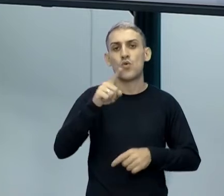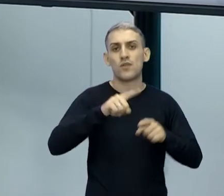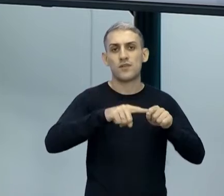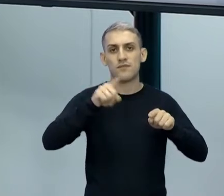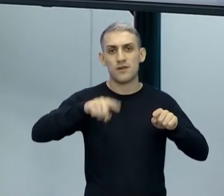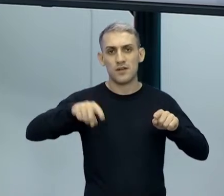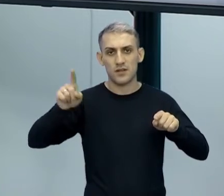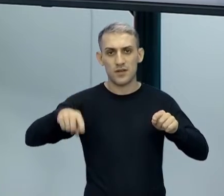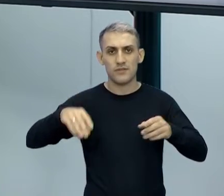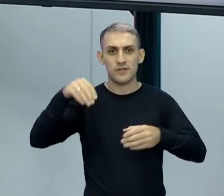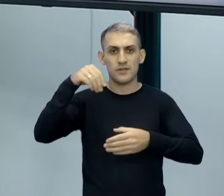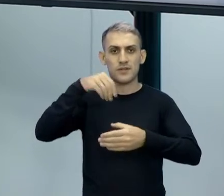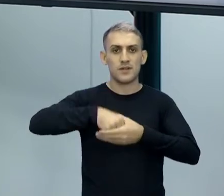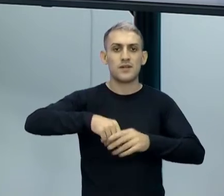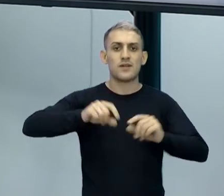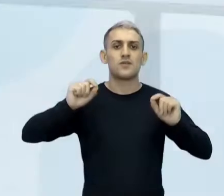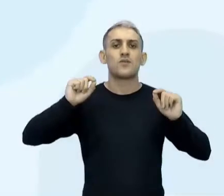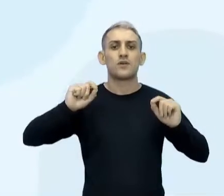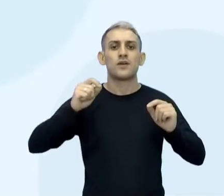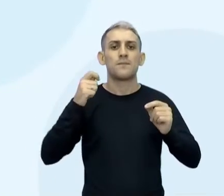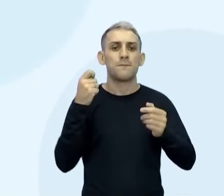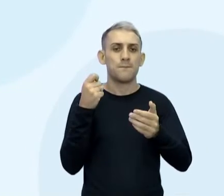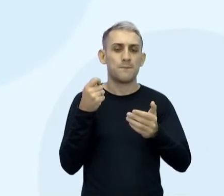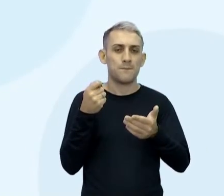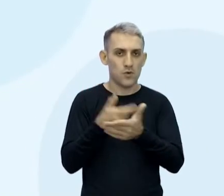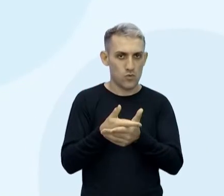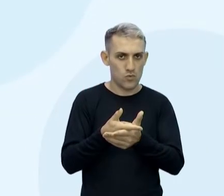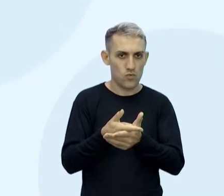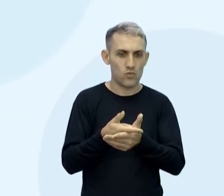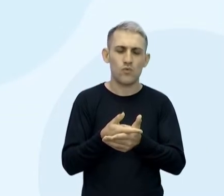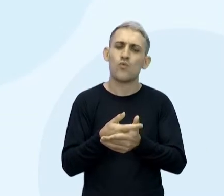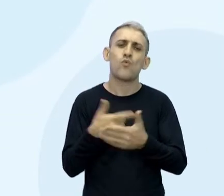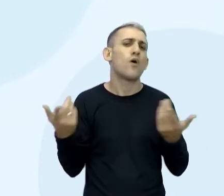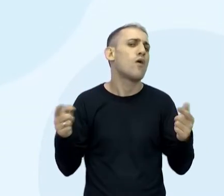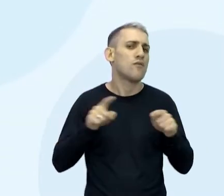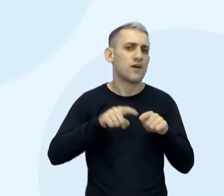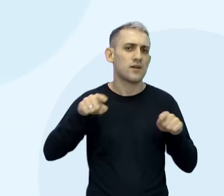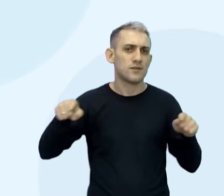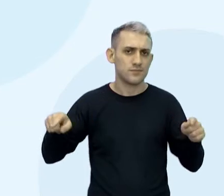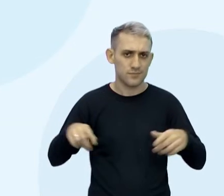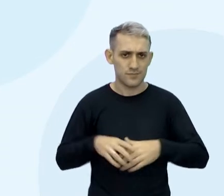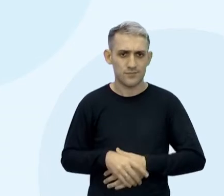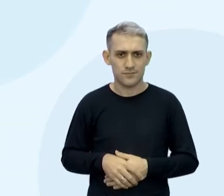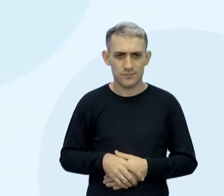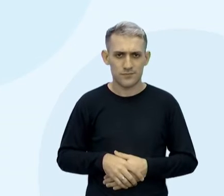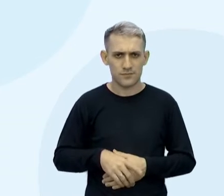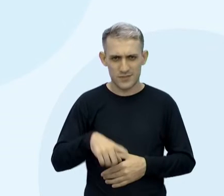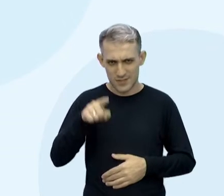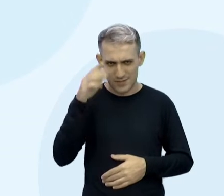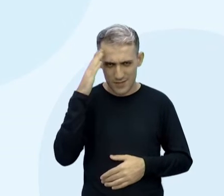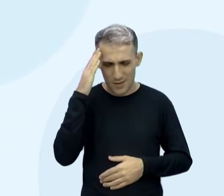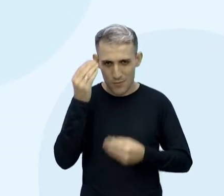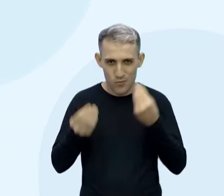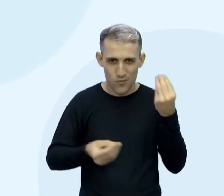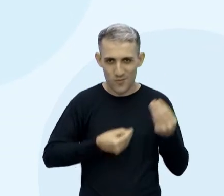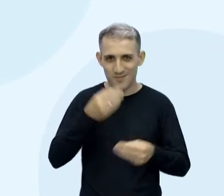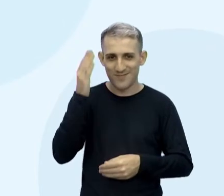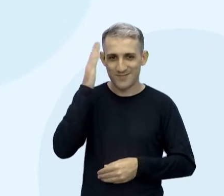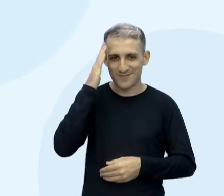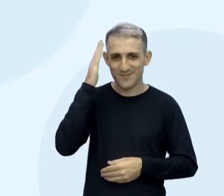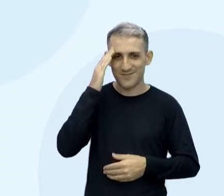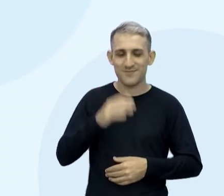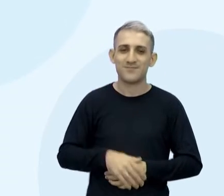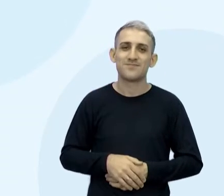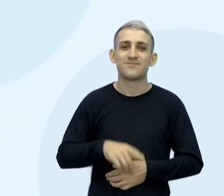variável dentro desta compra na internet. Qual é a variável? Você consegue saber, Laércio? É